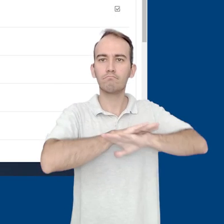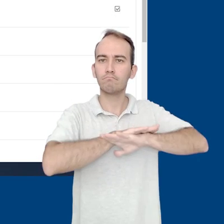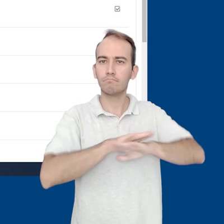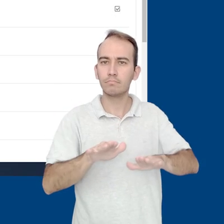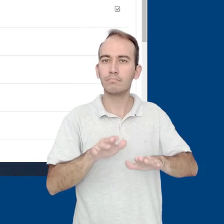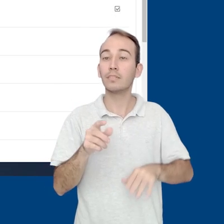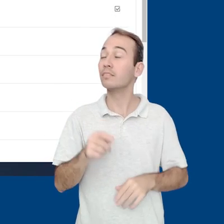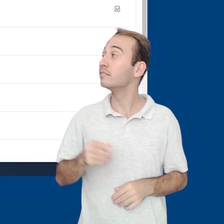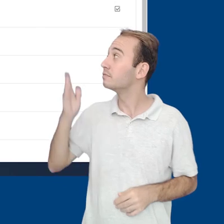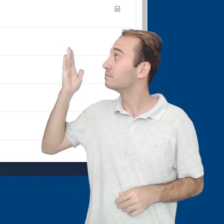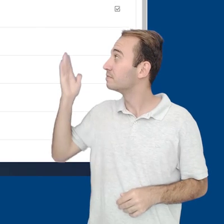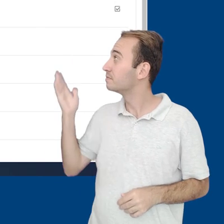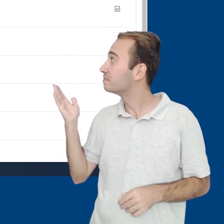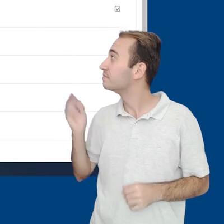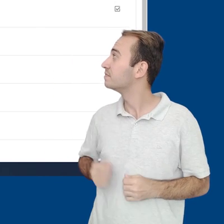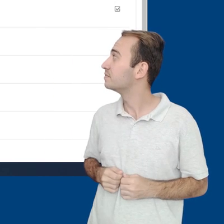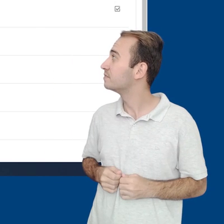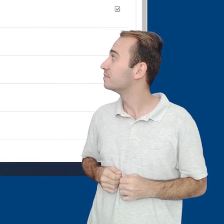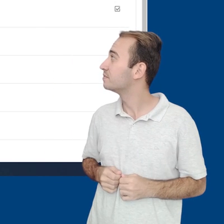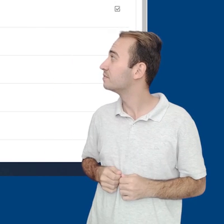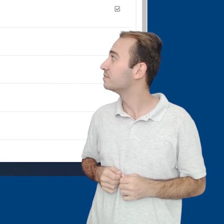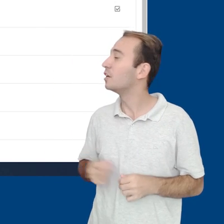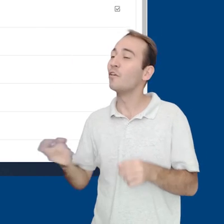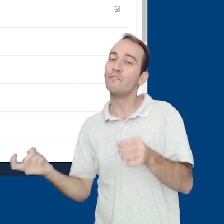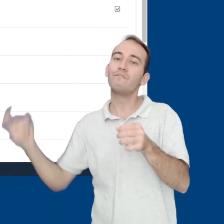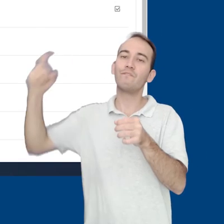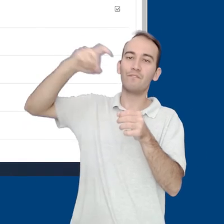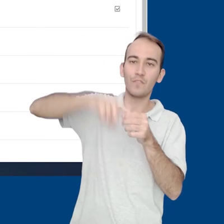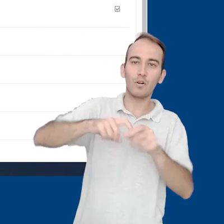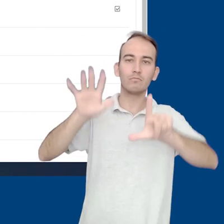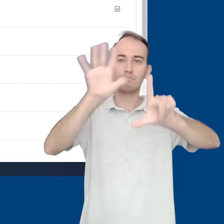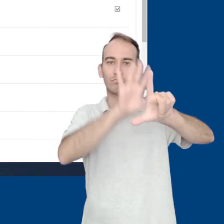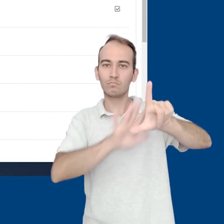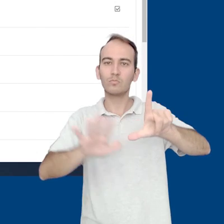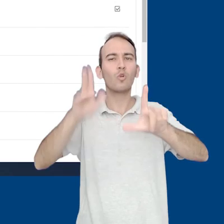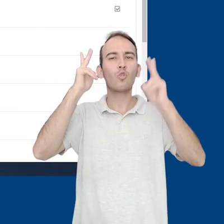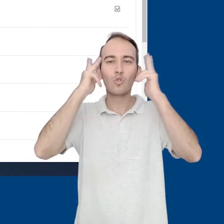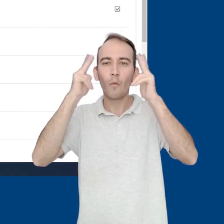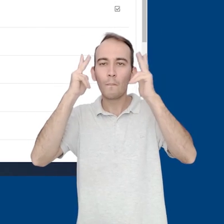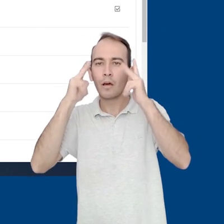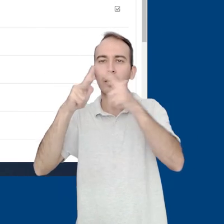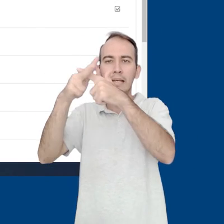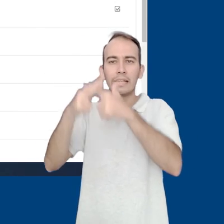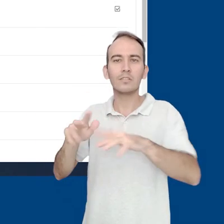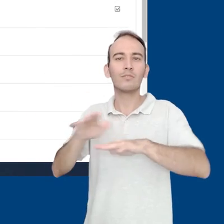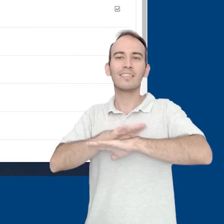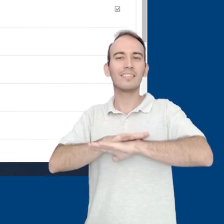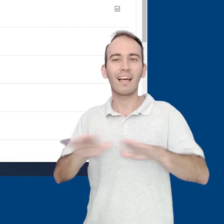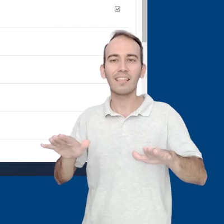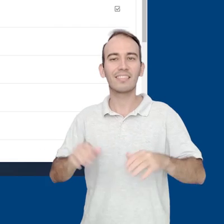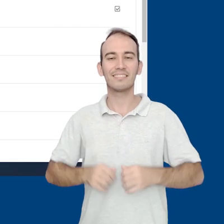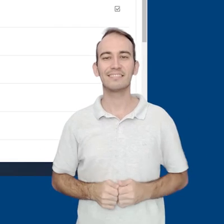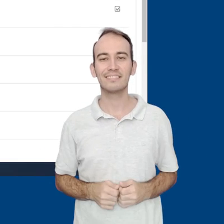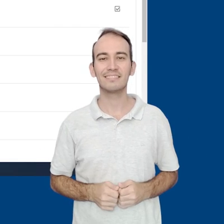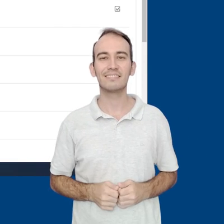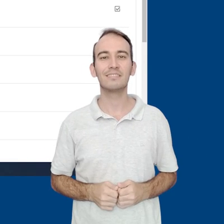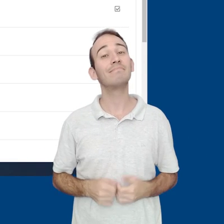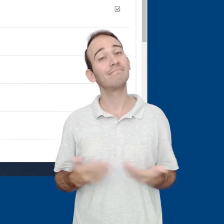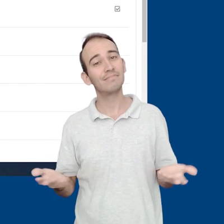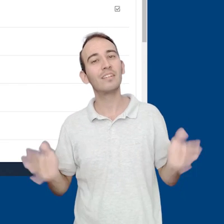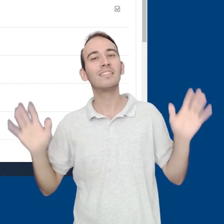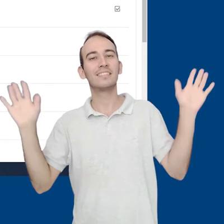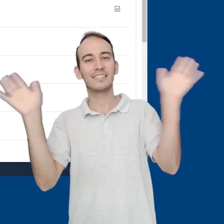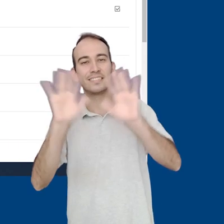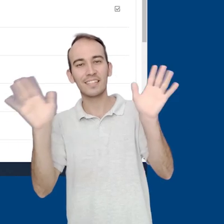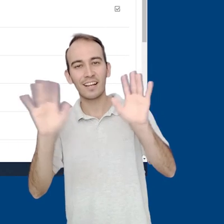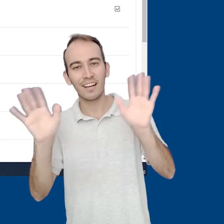a minha sala volta ao formato anterior sem botões de alteração de cada recurso inserido. E por